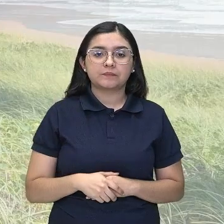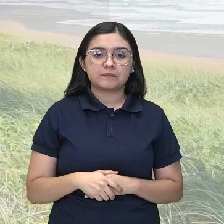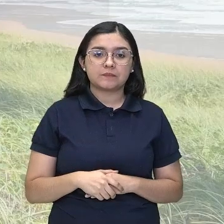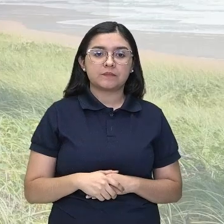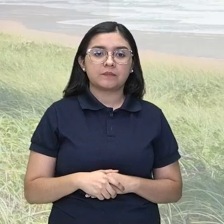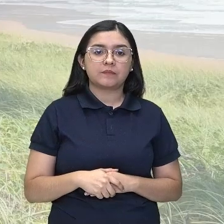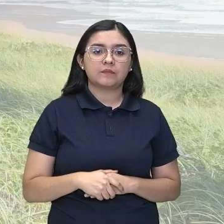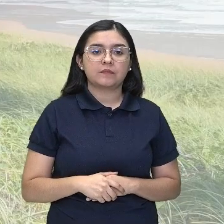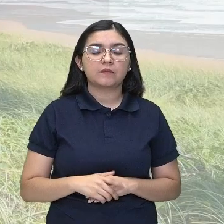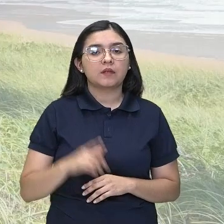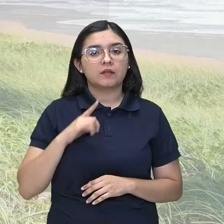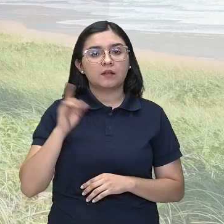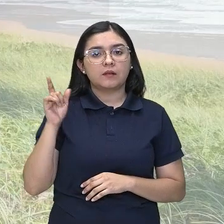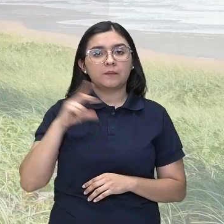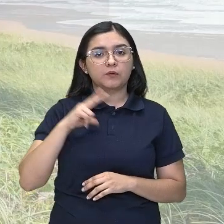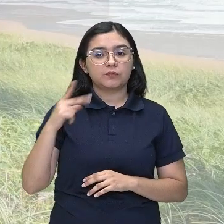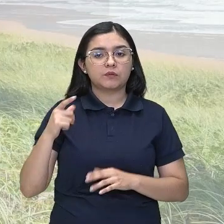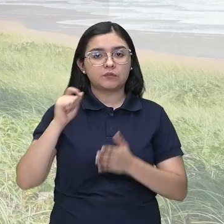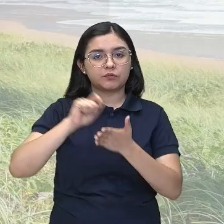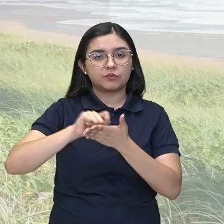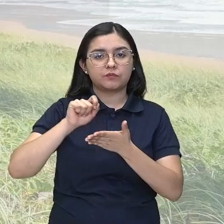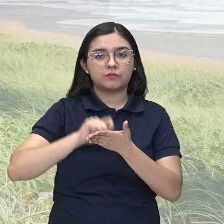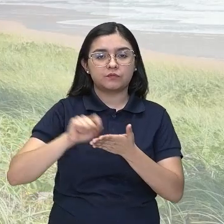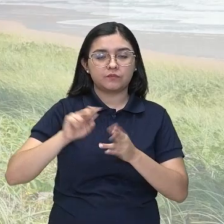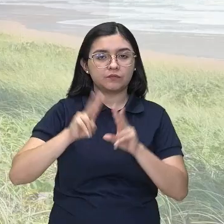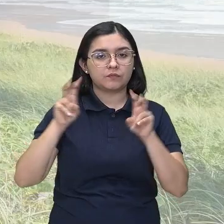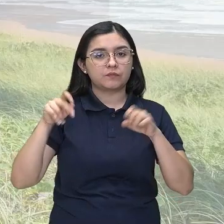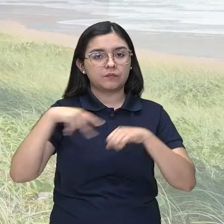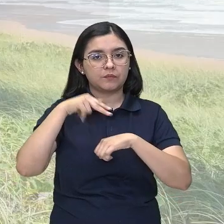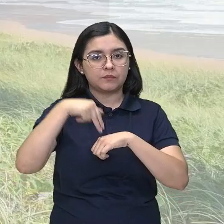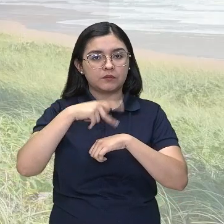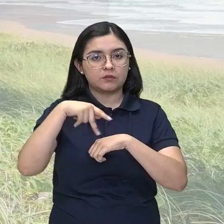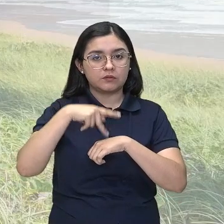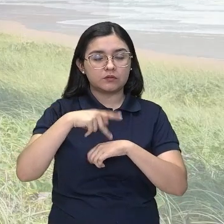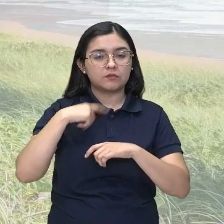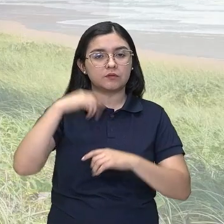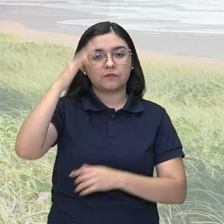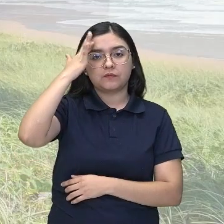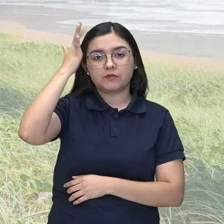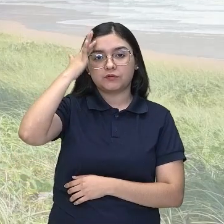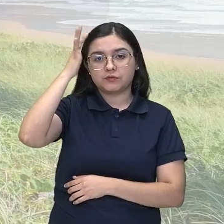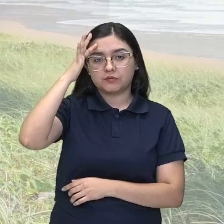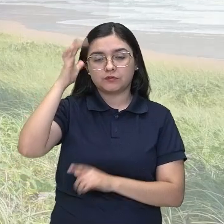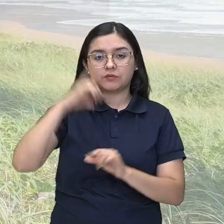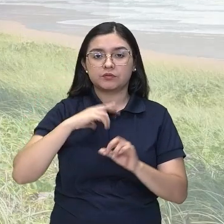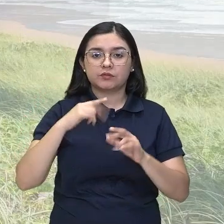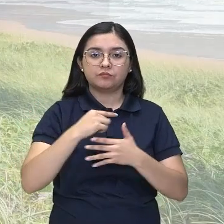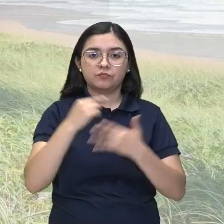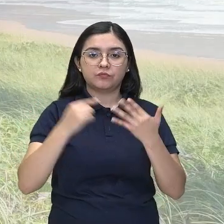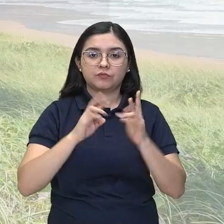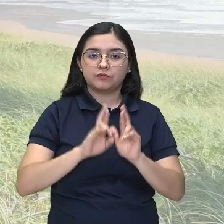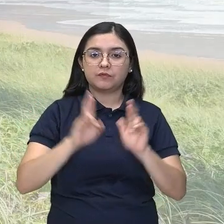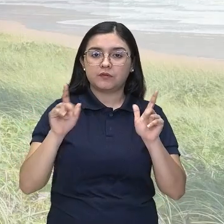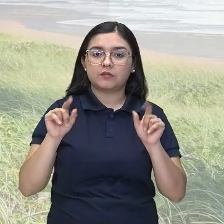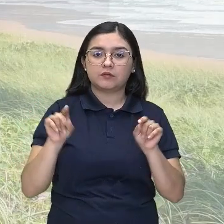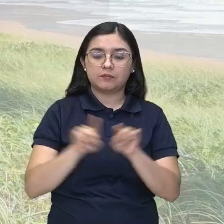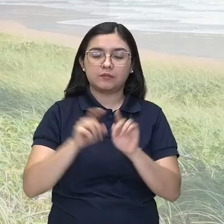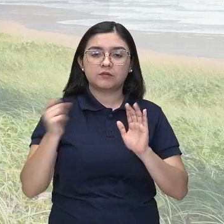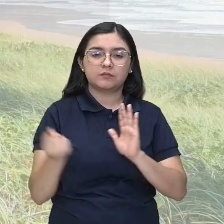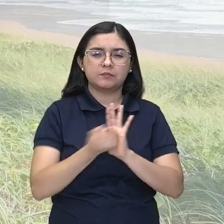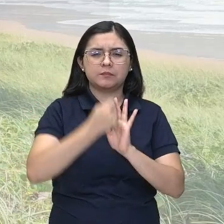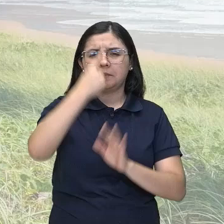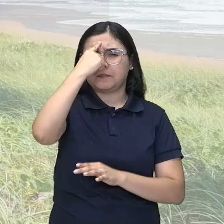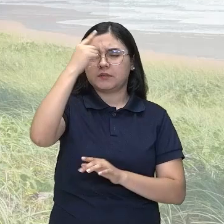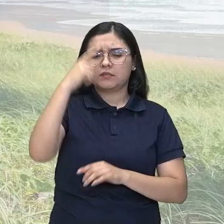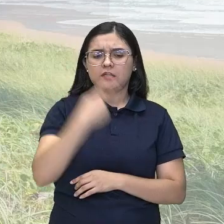ele está em Portugal escrevendo sobre a pátria, sobre a nação, refletindo sobre essas diferenças, essas marcas, e pensa